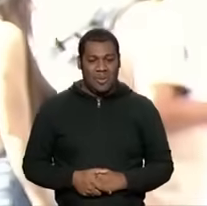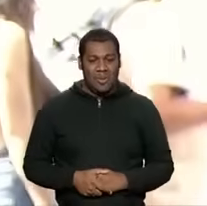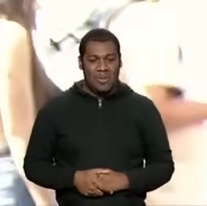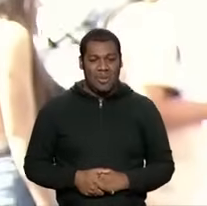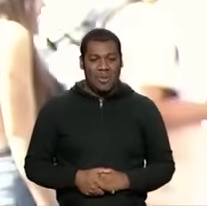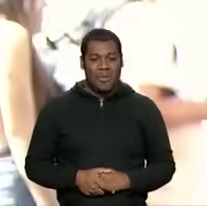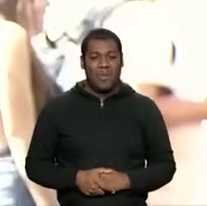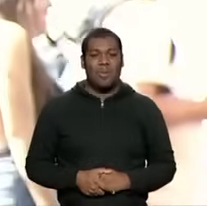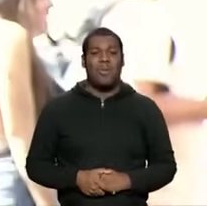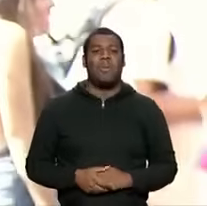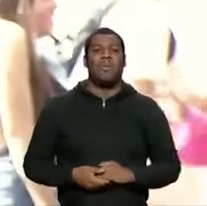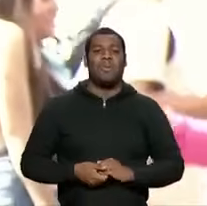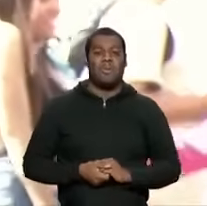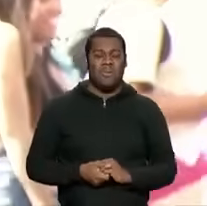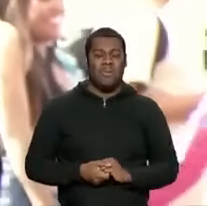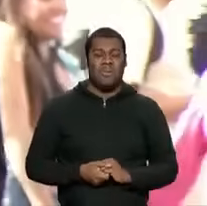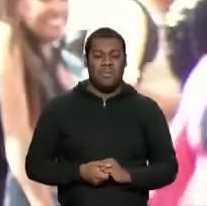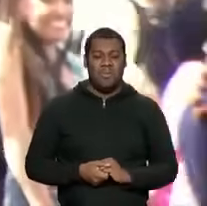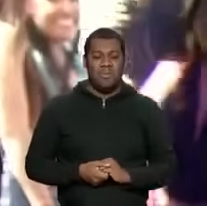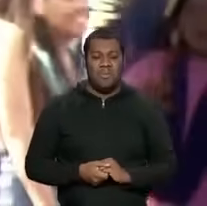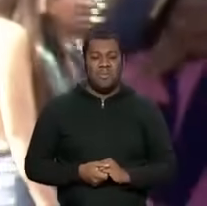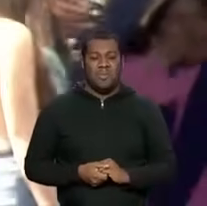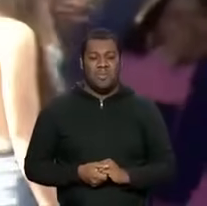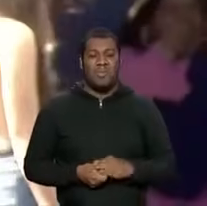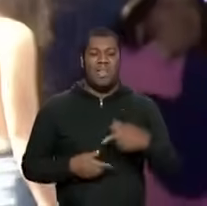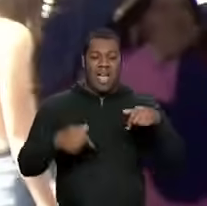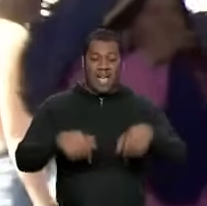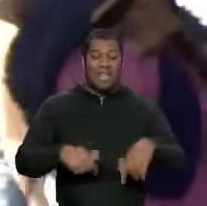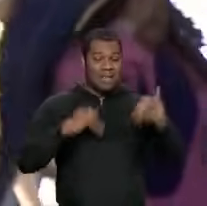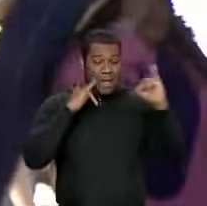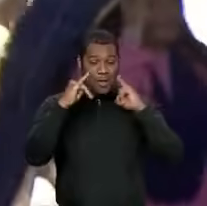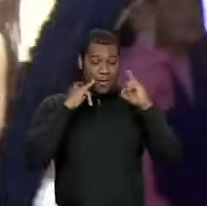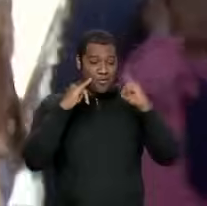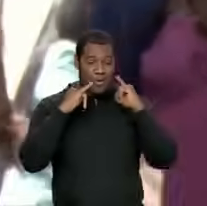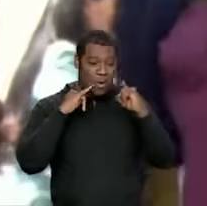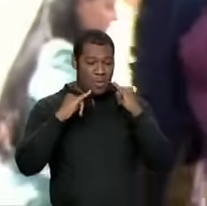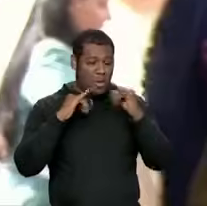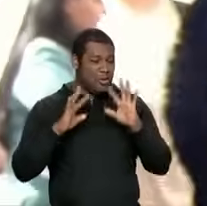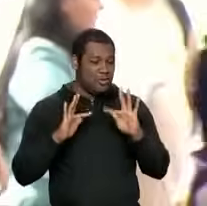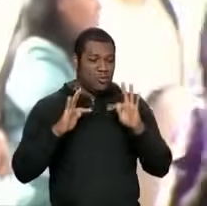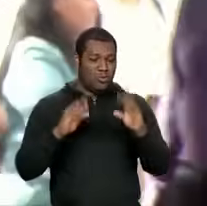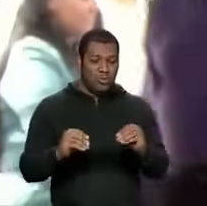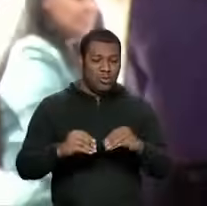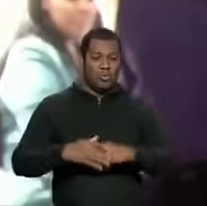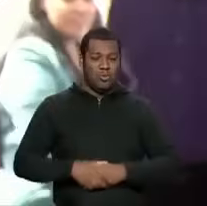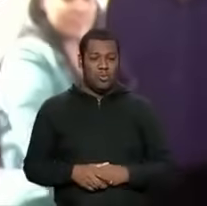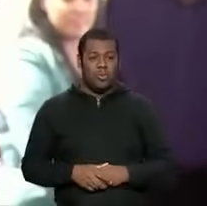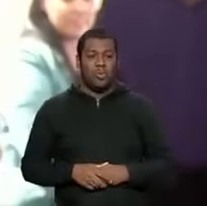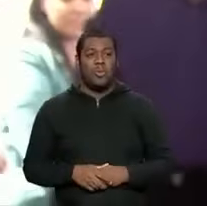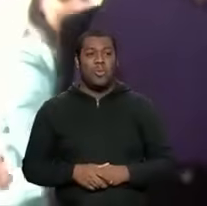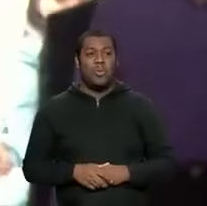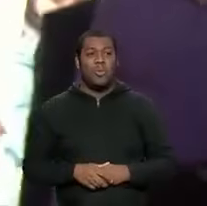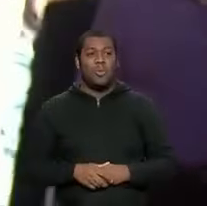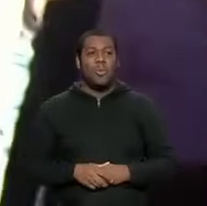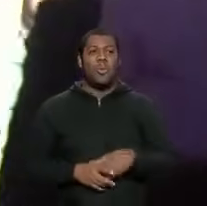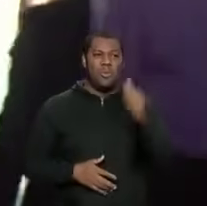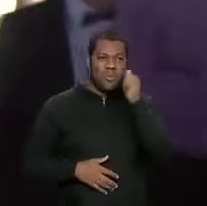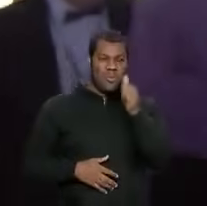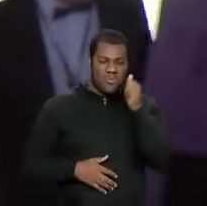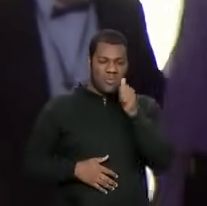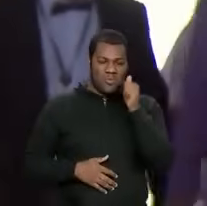aqui coroa todo o processo de formação de mobilização que nós fizemos na base